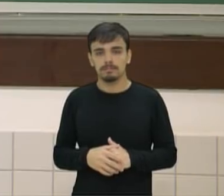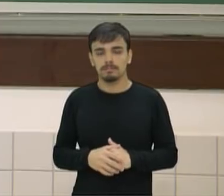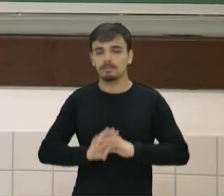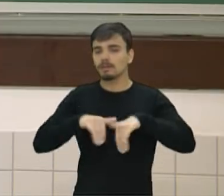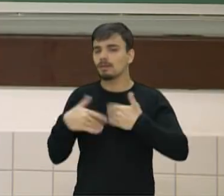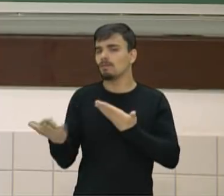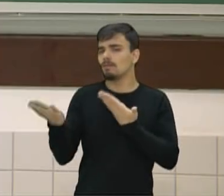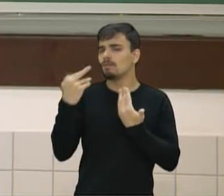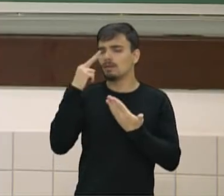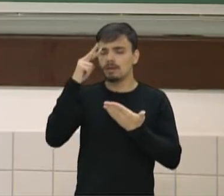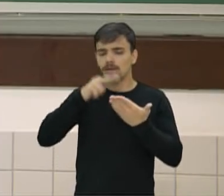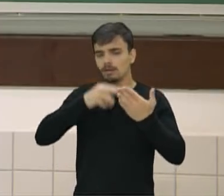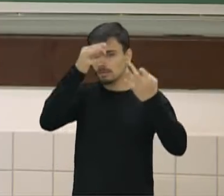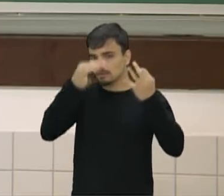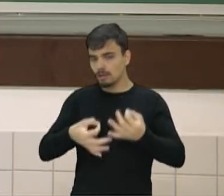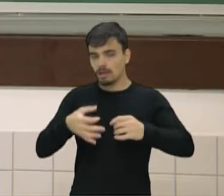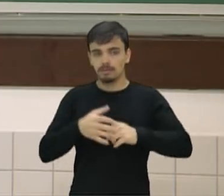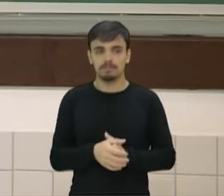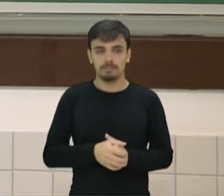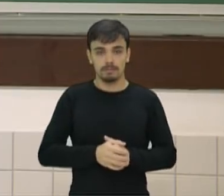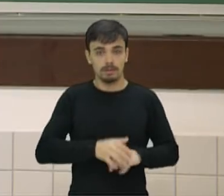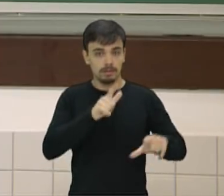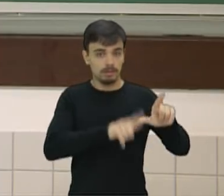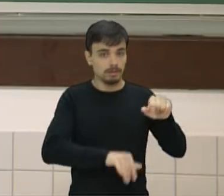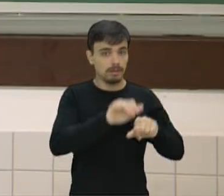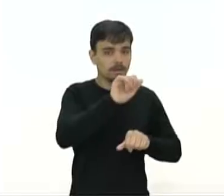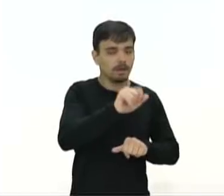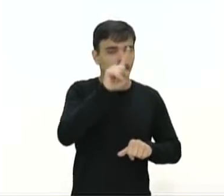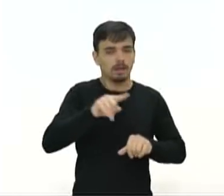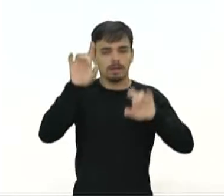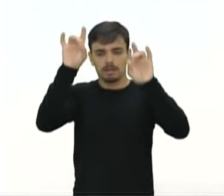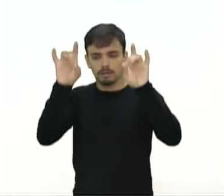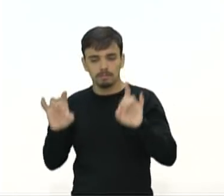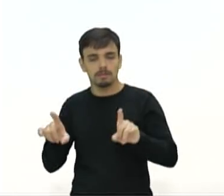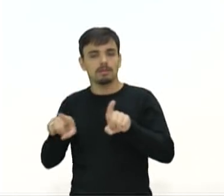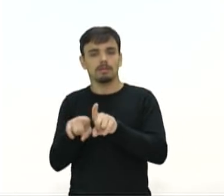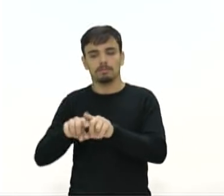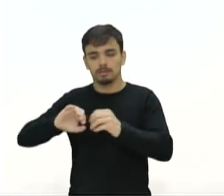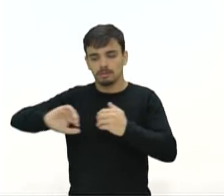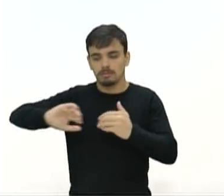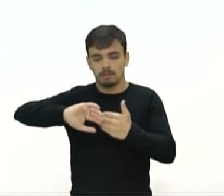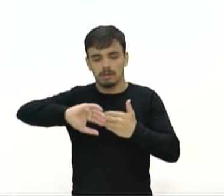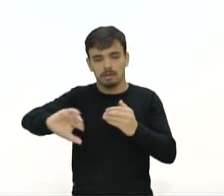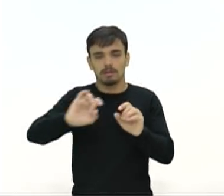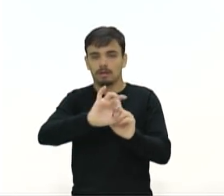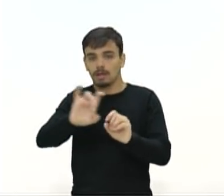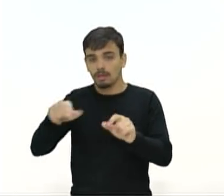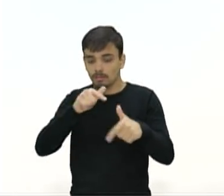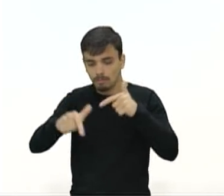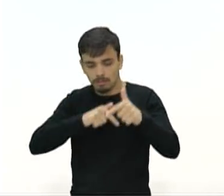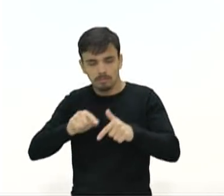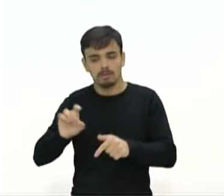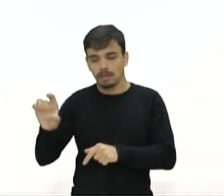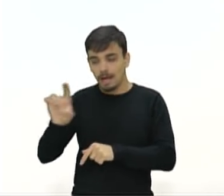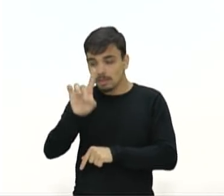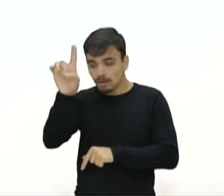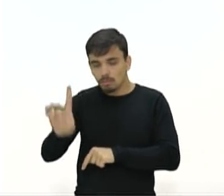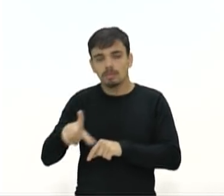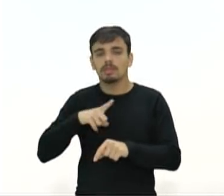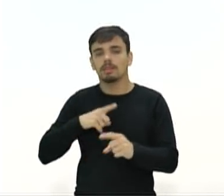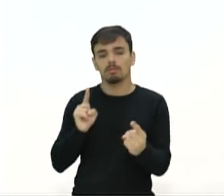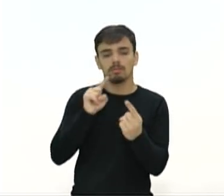Vamos ver quem acertou? Alternativa A. É especializado, separado por profissões e cada um faz uma função.